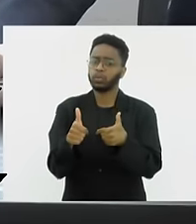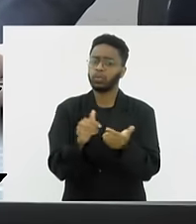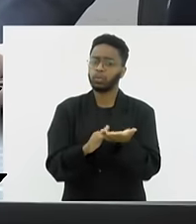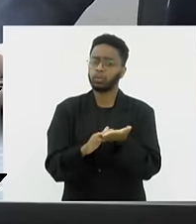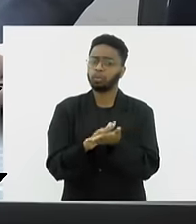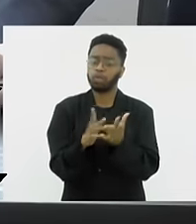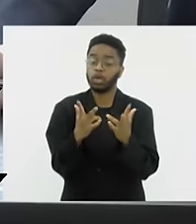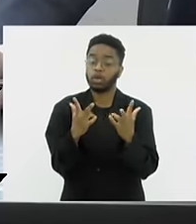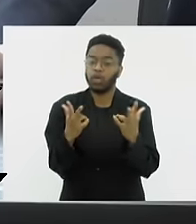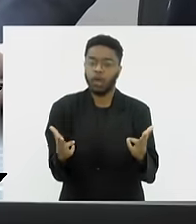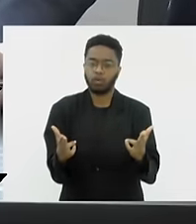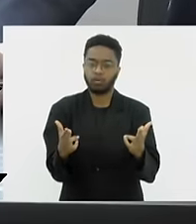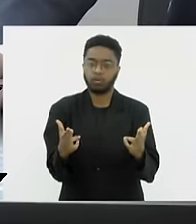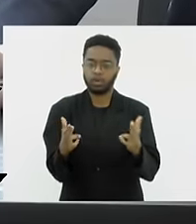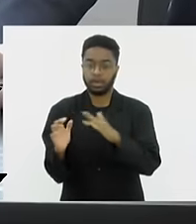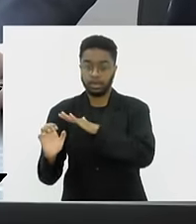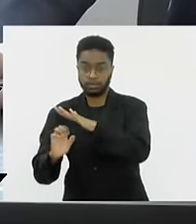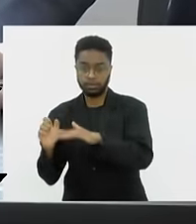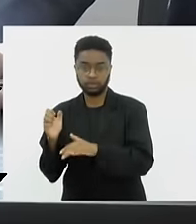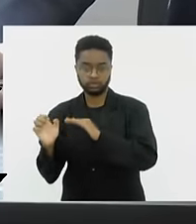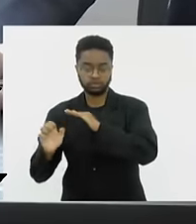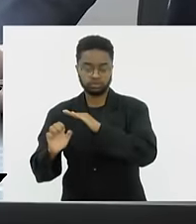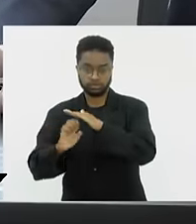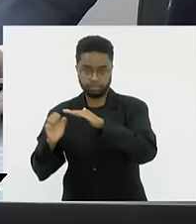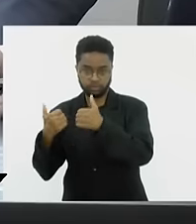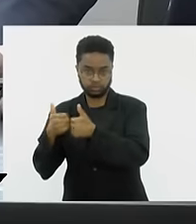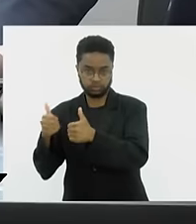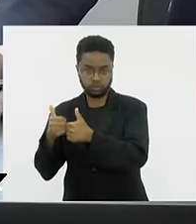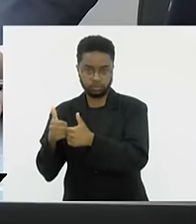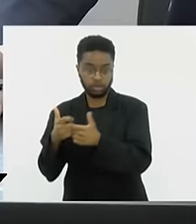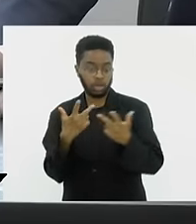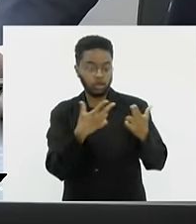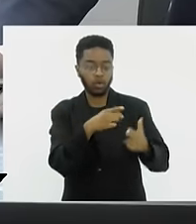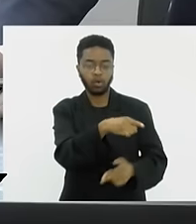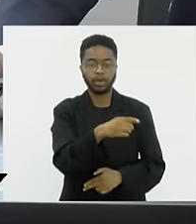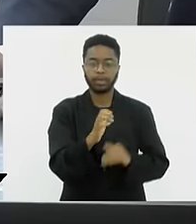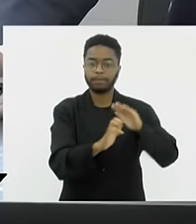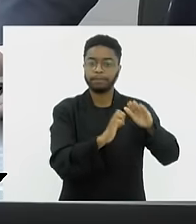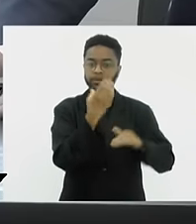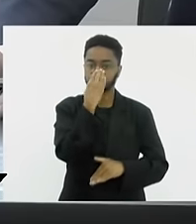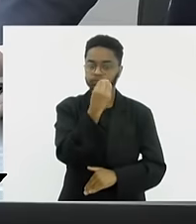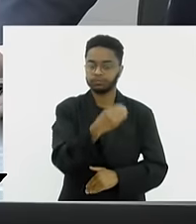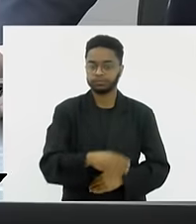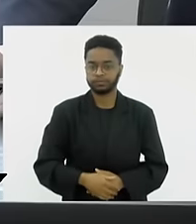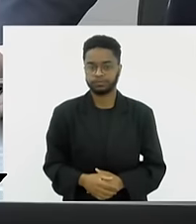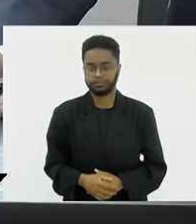com o mesmo rigor nas empresas que agem no transporte alternativo.